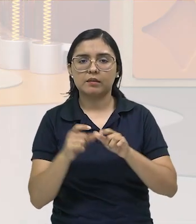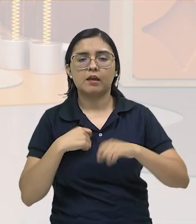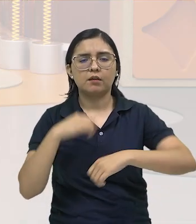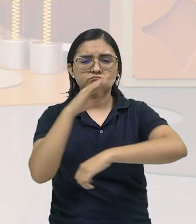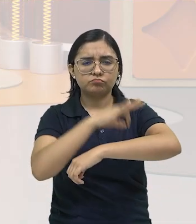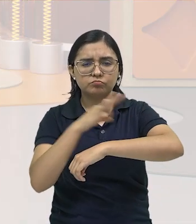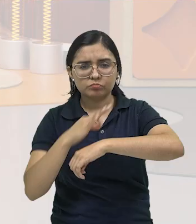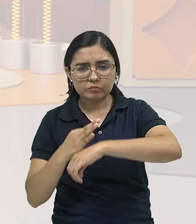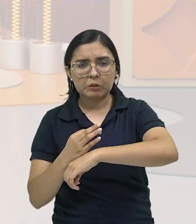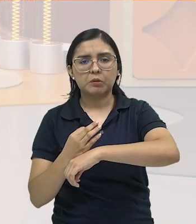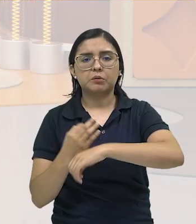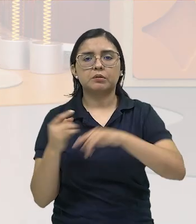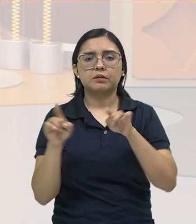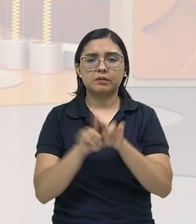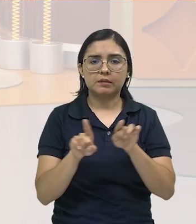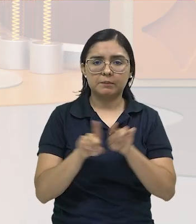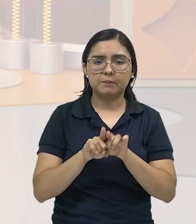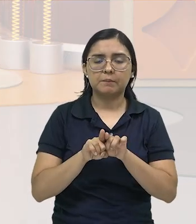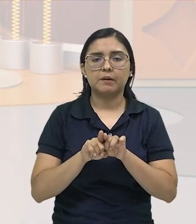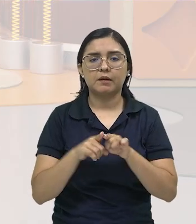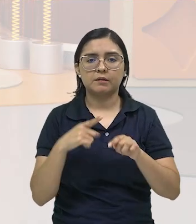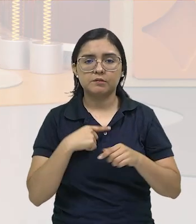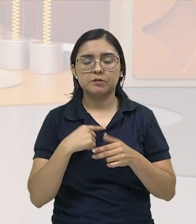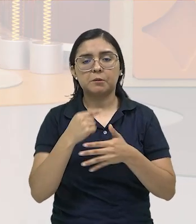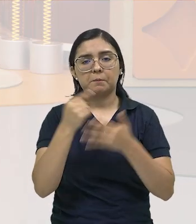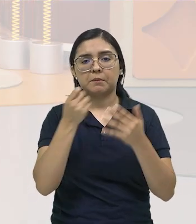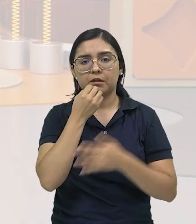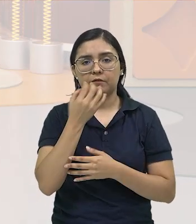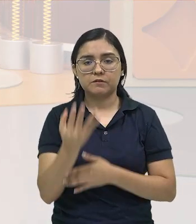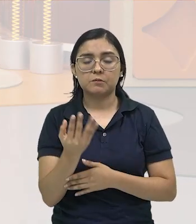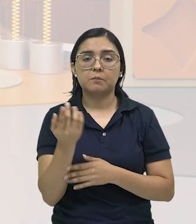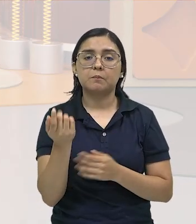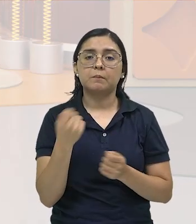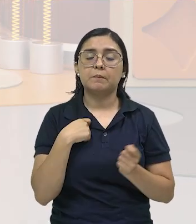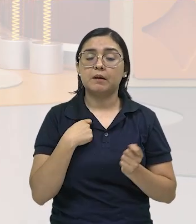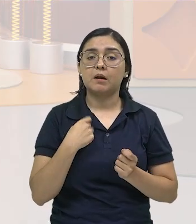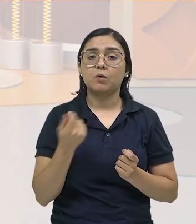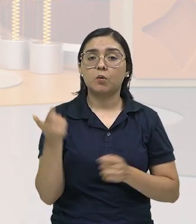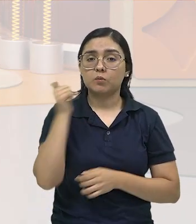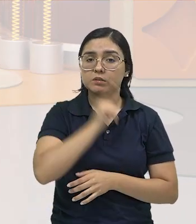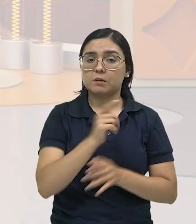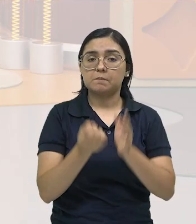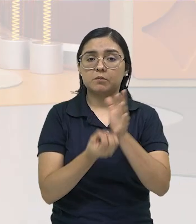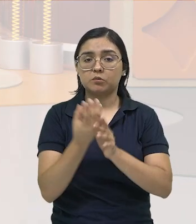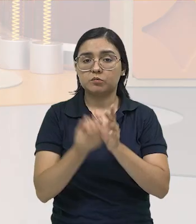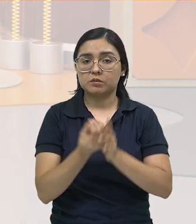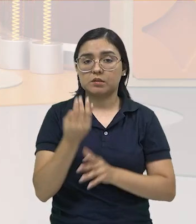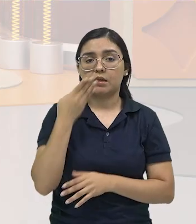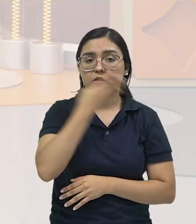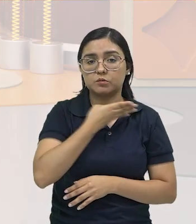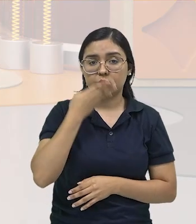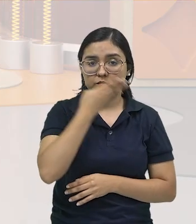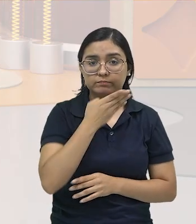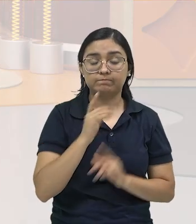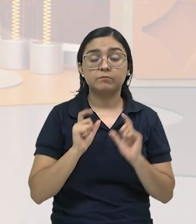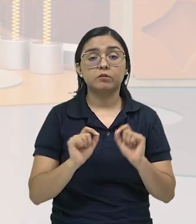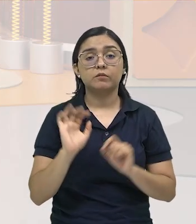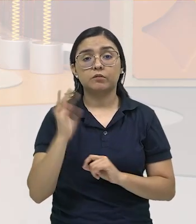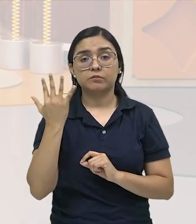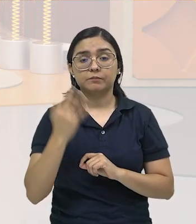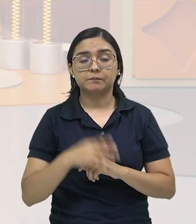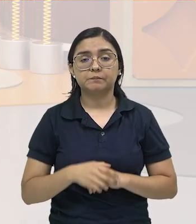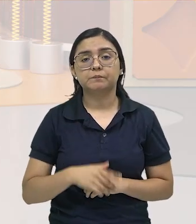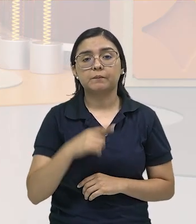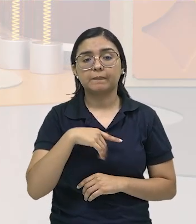aos métodos de beneficiamento dessa cana-de-açúcar para se produzir açúcar. Então, adivinha o que vai acontecer? Na região